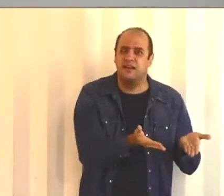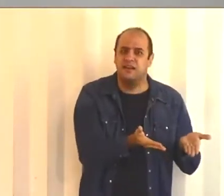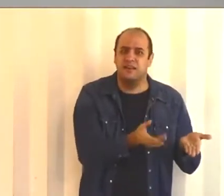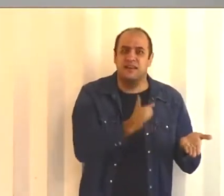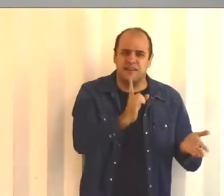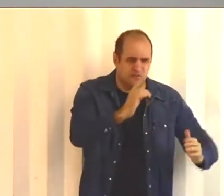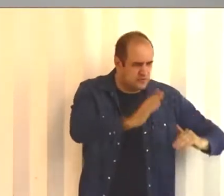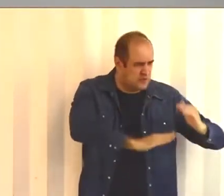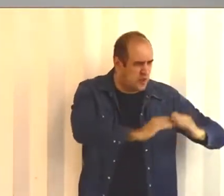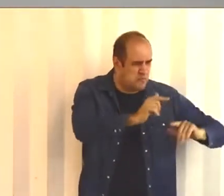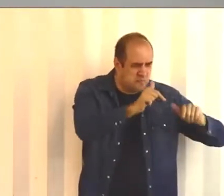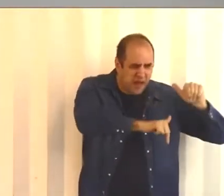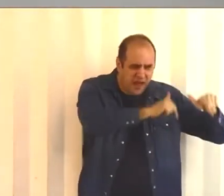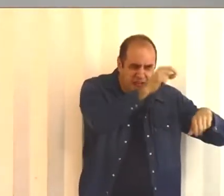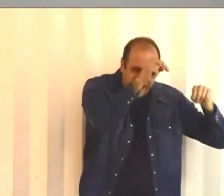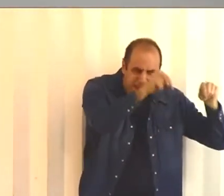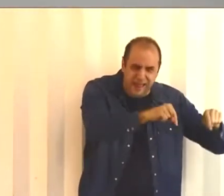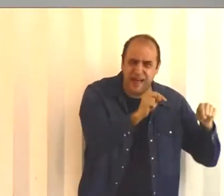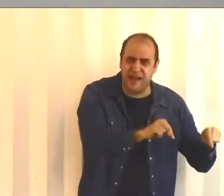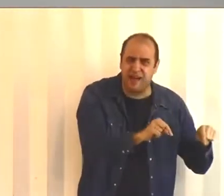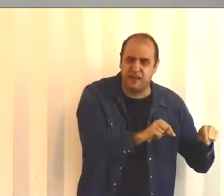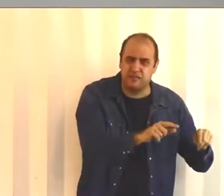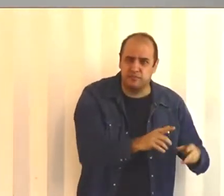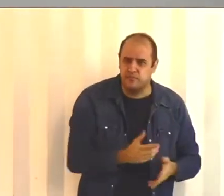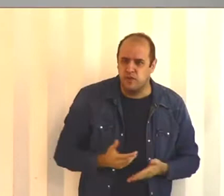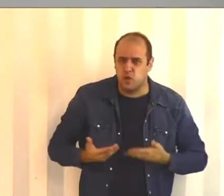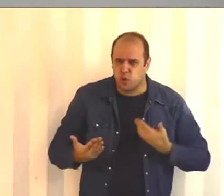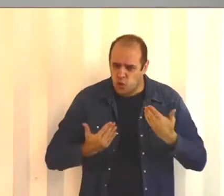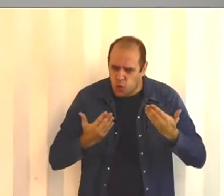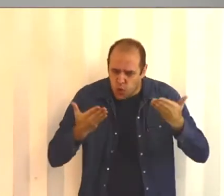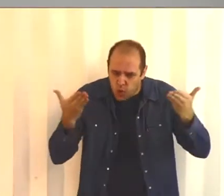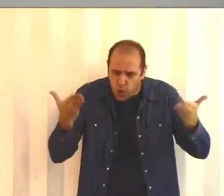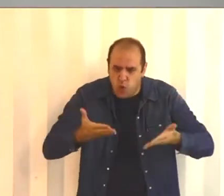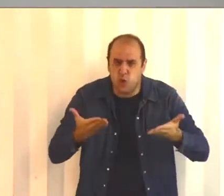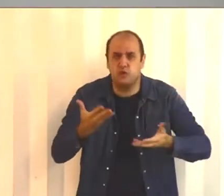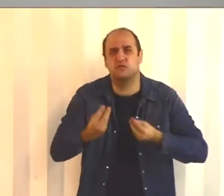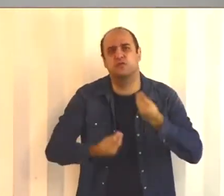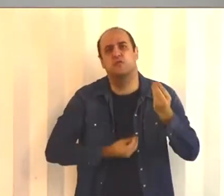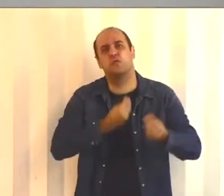agiu assim com Abraão, não agiria assim conosco?